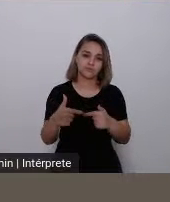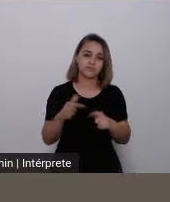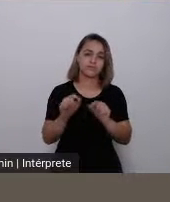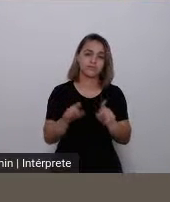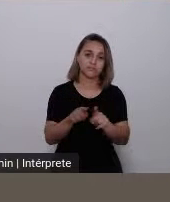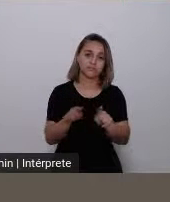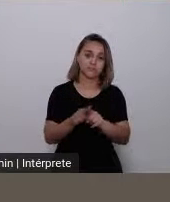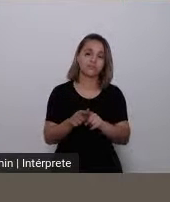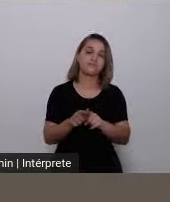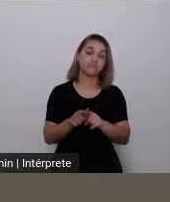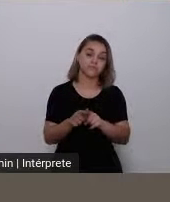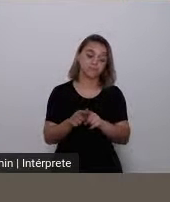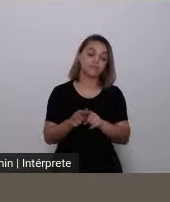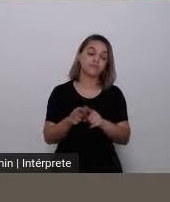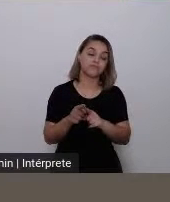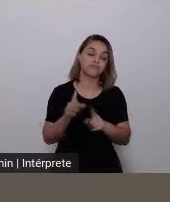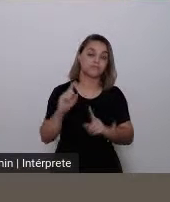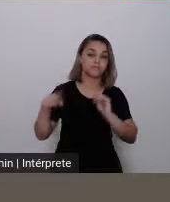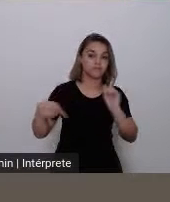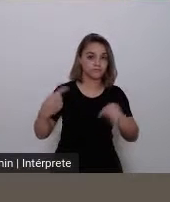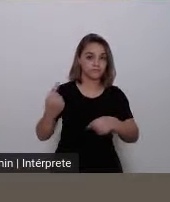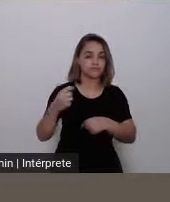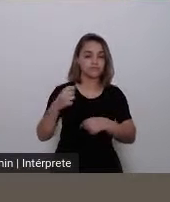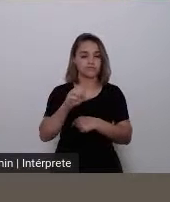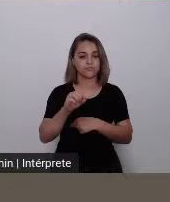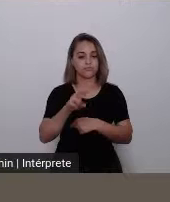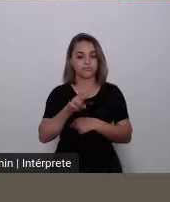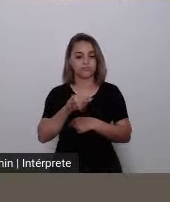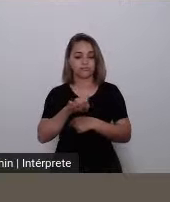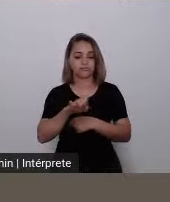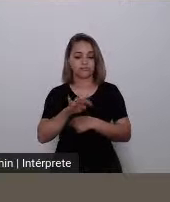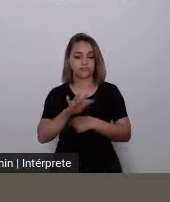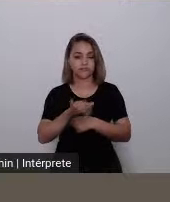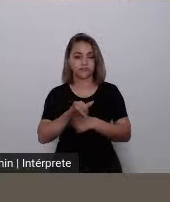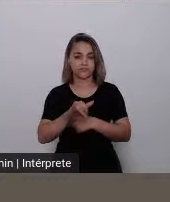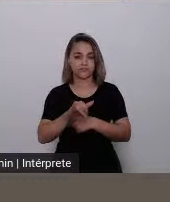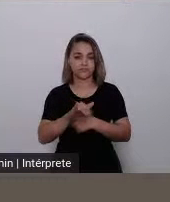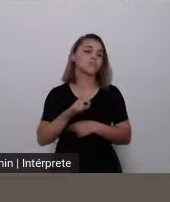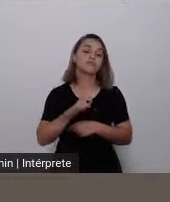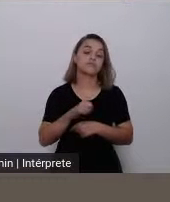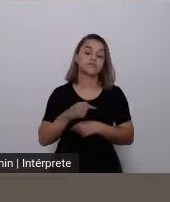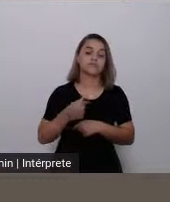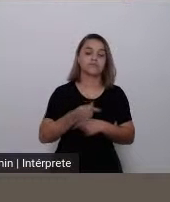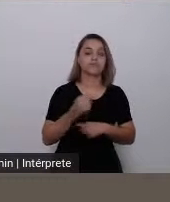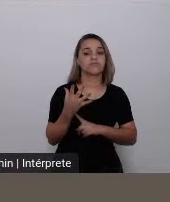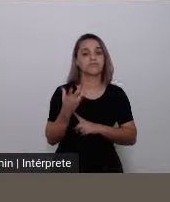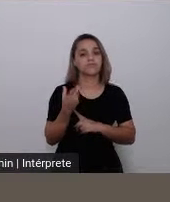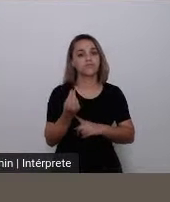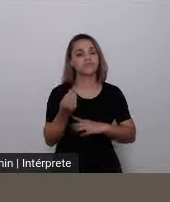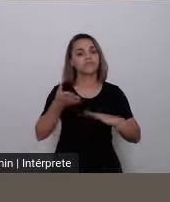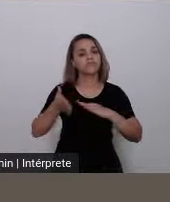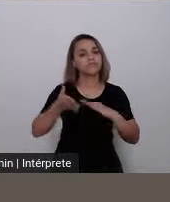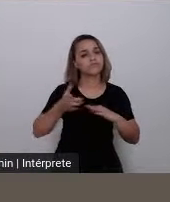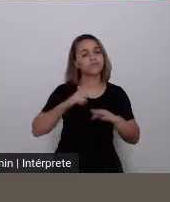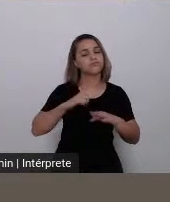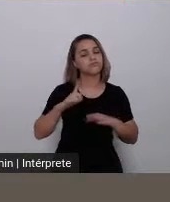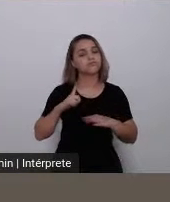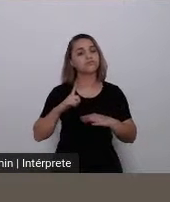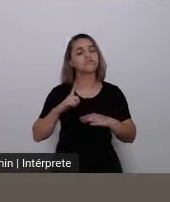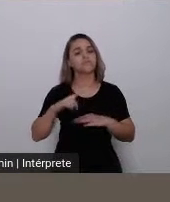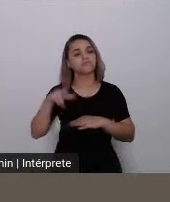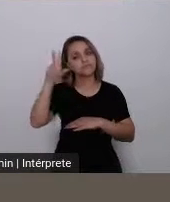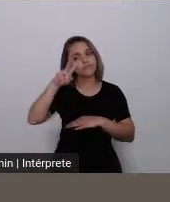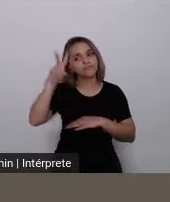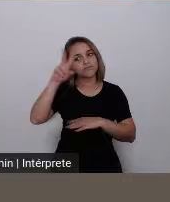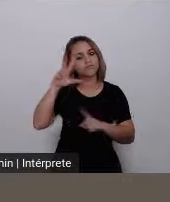a Revolução Soviética. A Semana de Arte Moderna, sua memória, seu impacto, tem um percurso histórico. Nesse sentido, ela pode ser